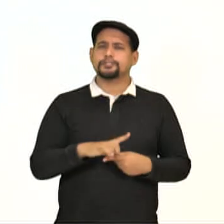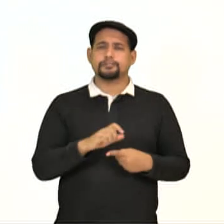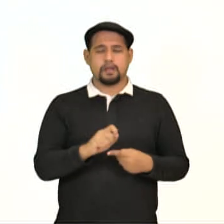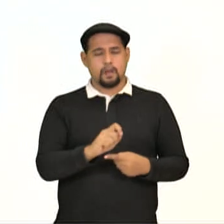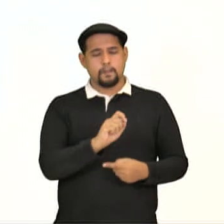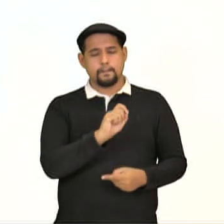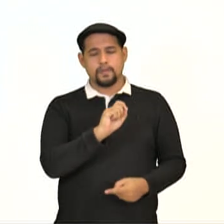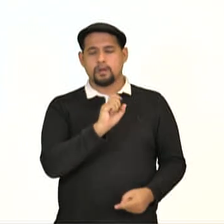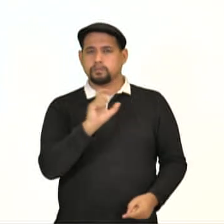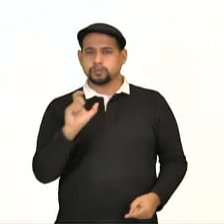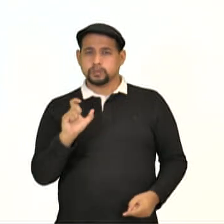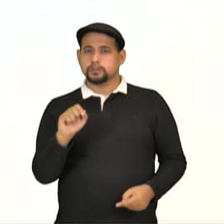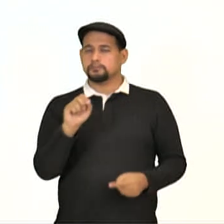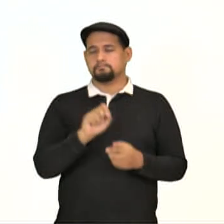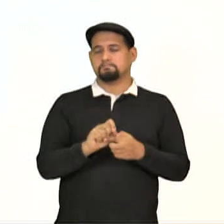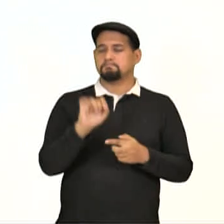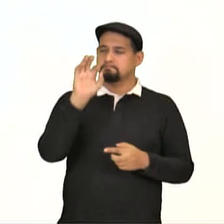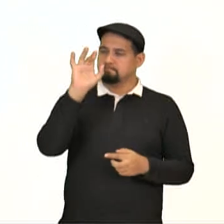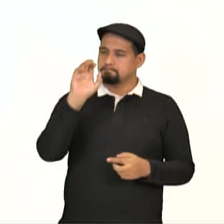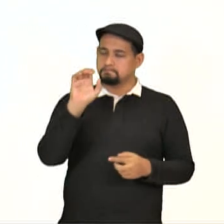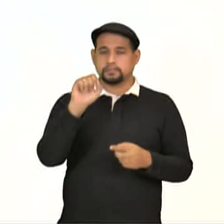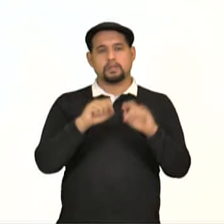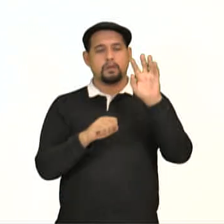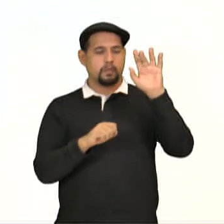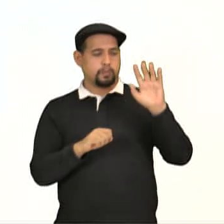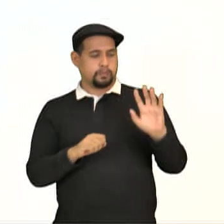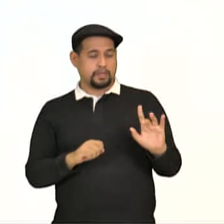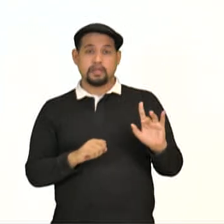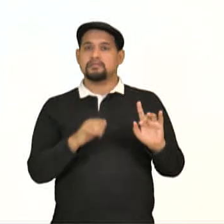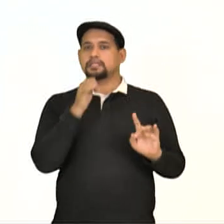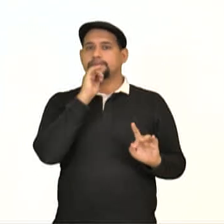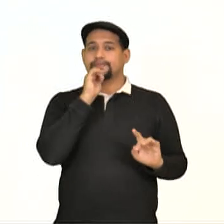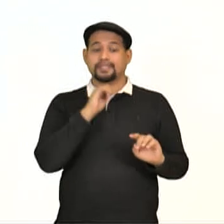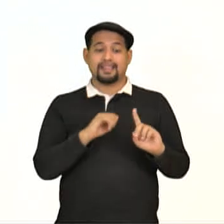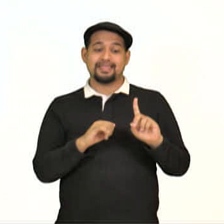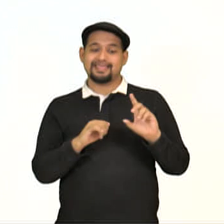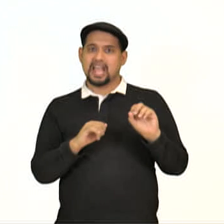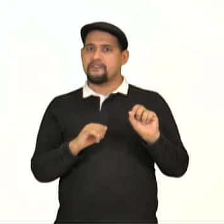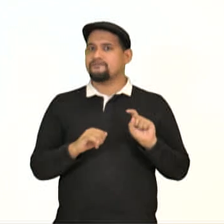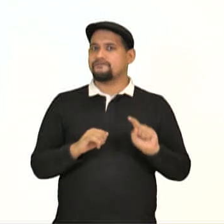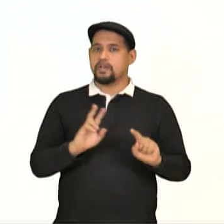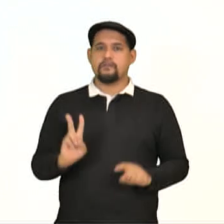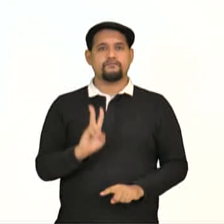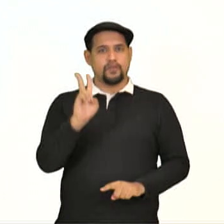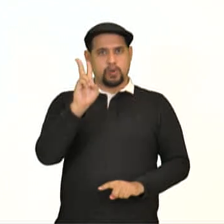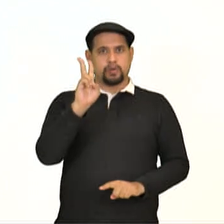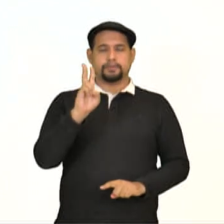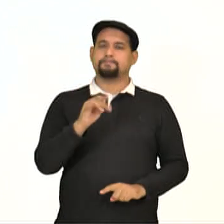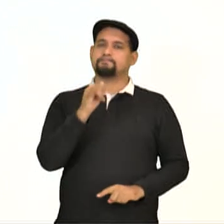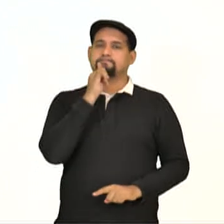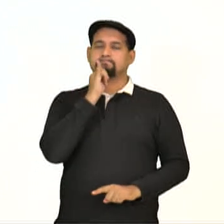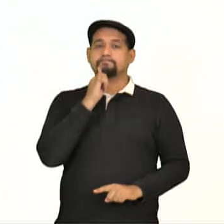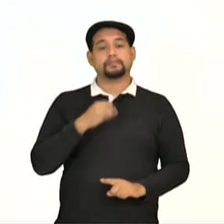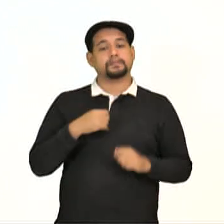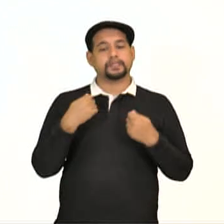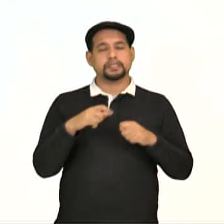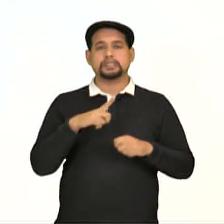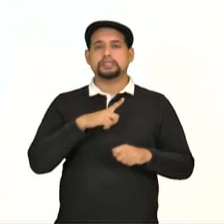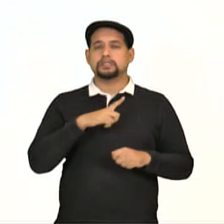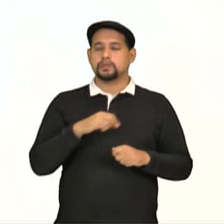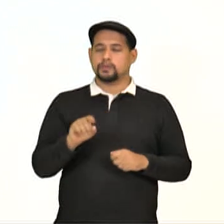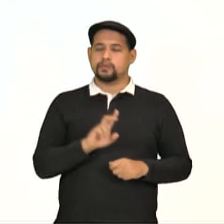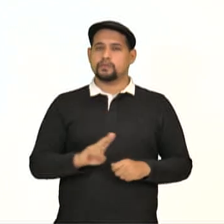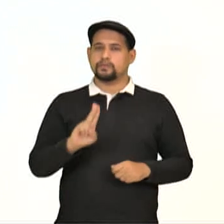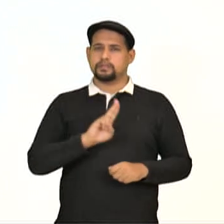à esquerda de outro vale 10 vezes o seu valor posicional, que teria que se tivesse